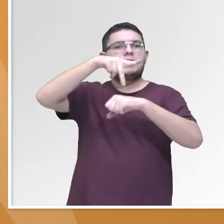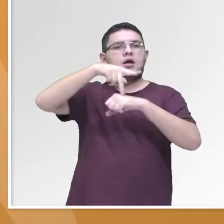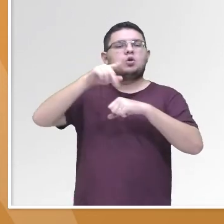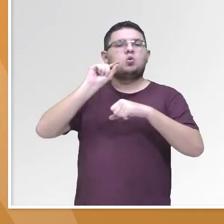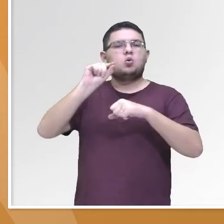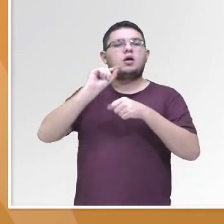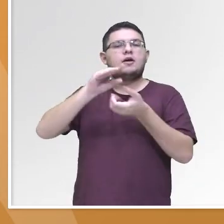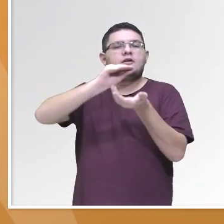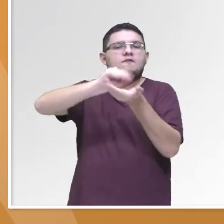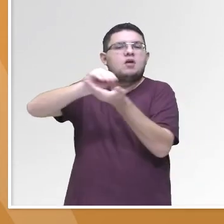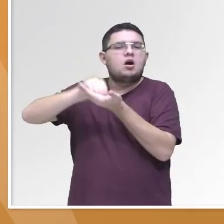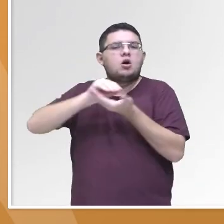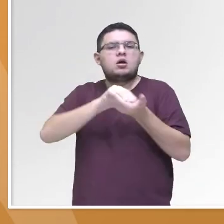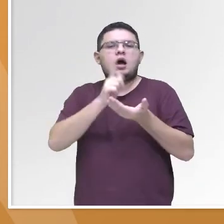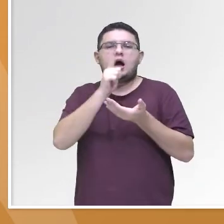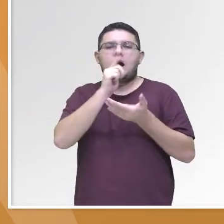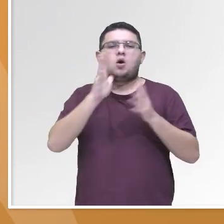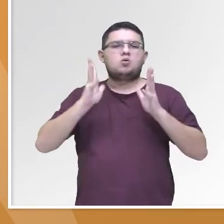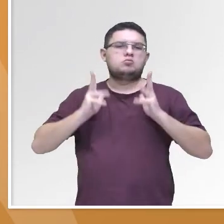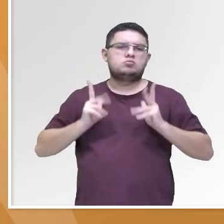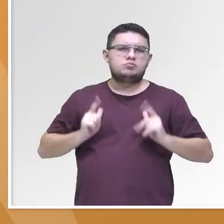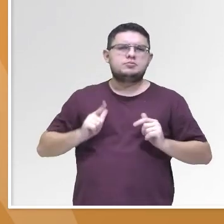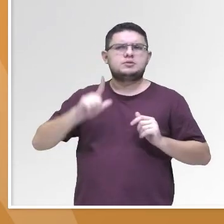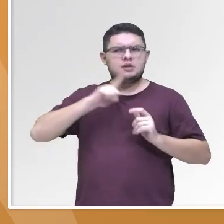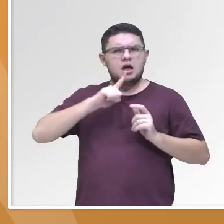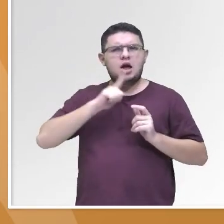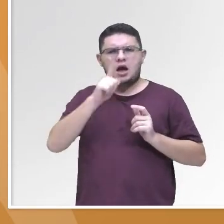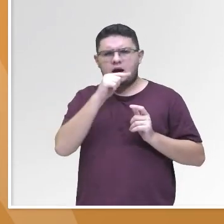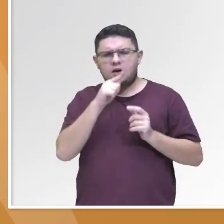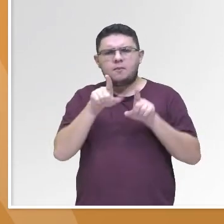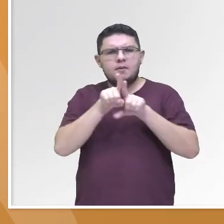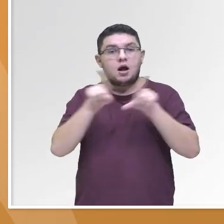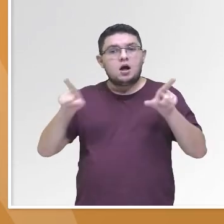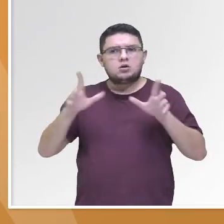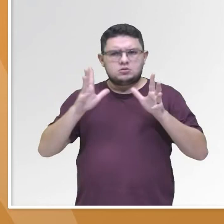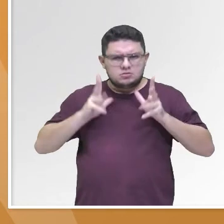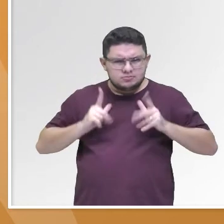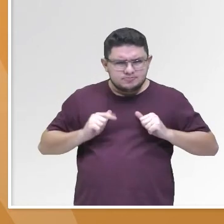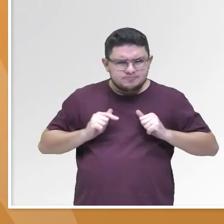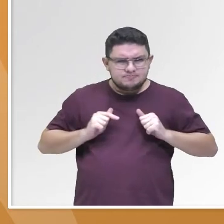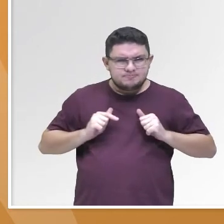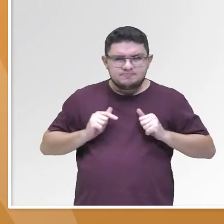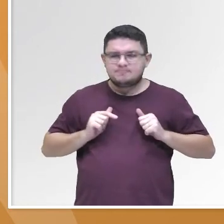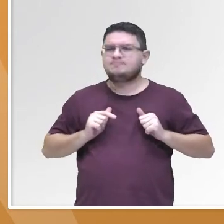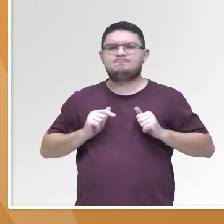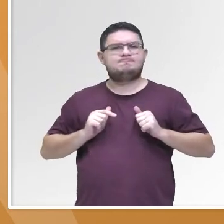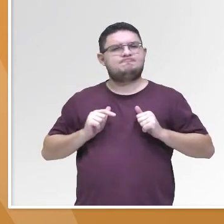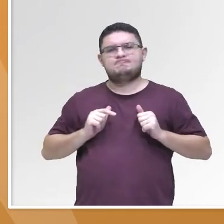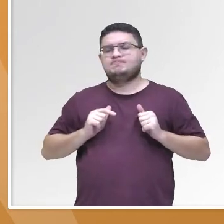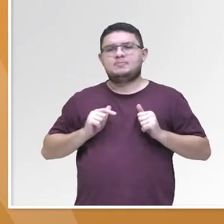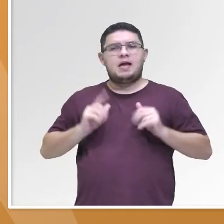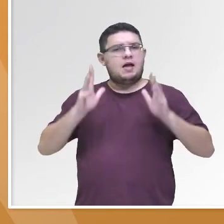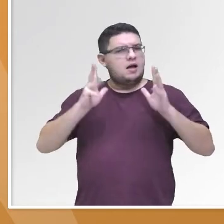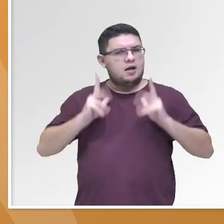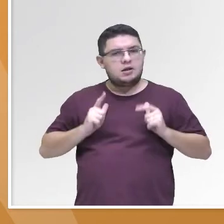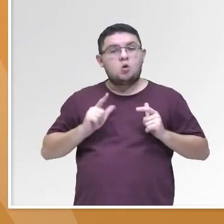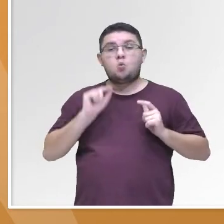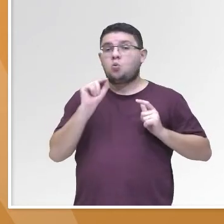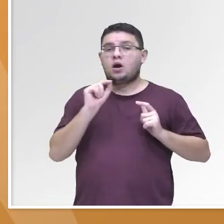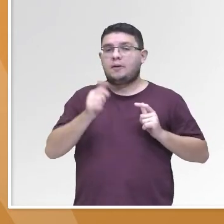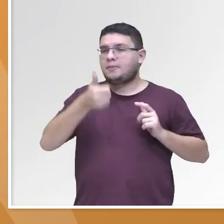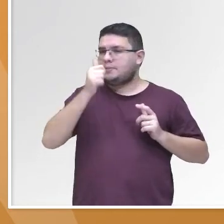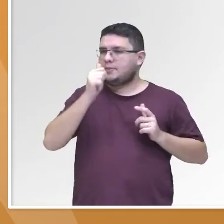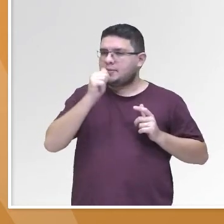à água potável, né? Às vezes tem até acesso à água, mas não à água potável, à água própria ali para o